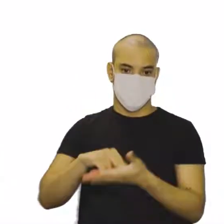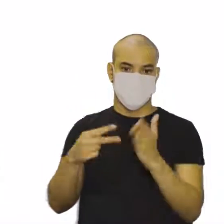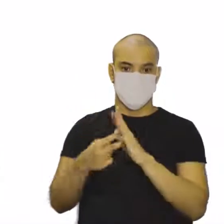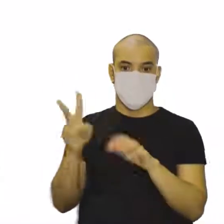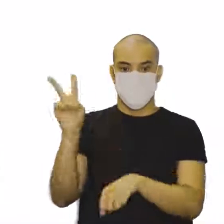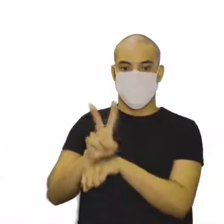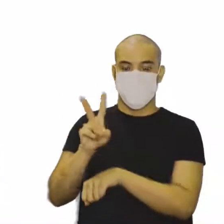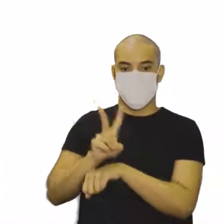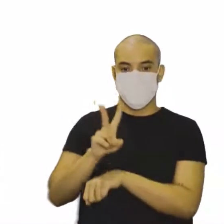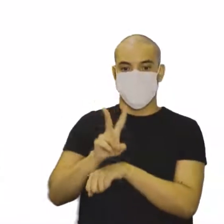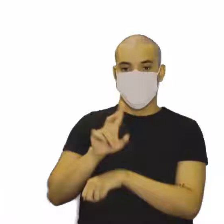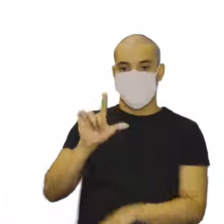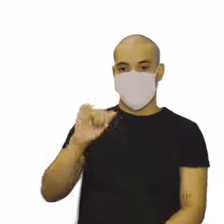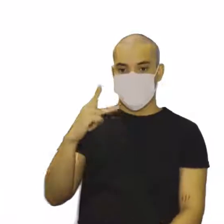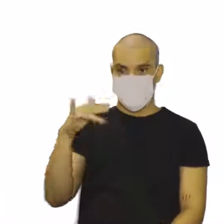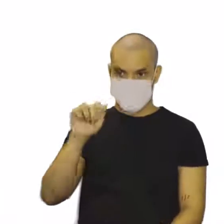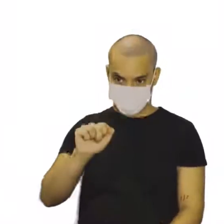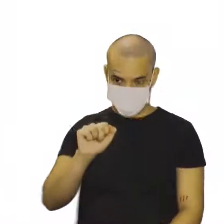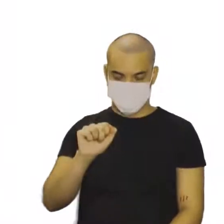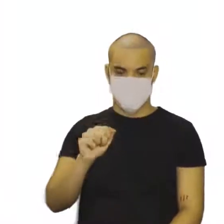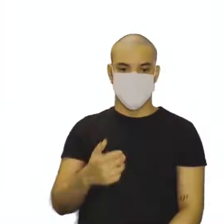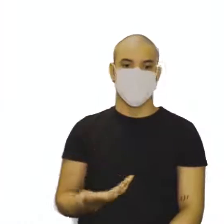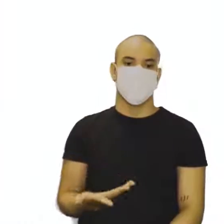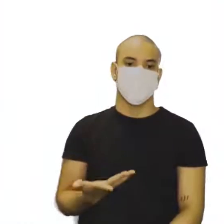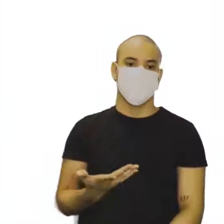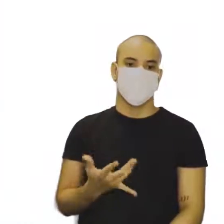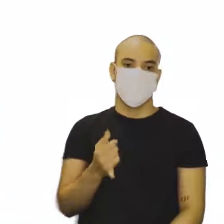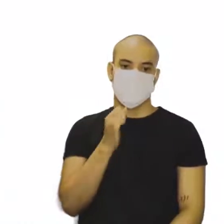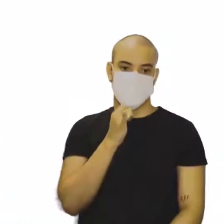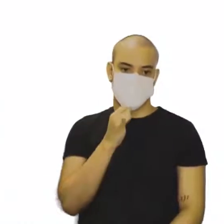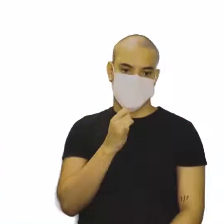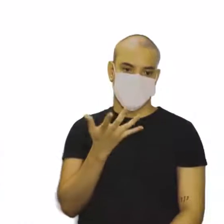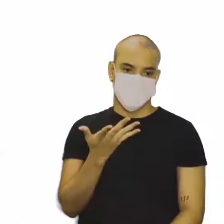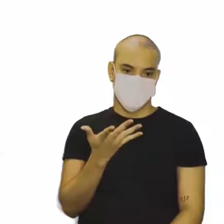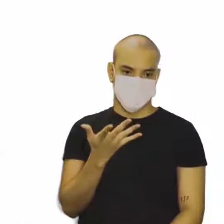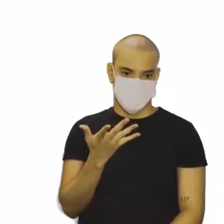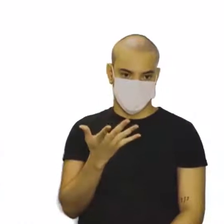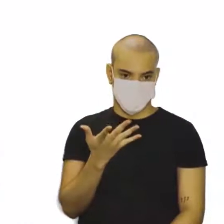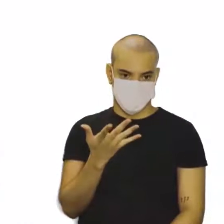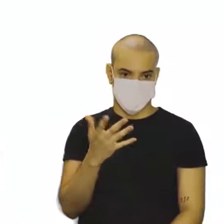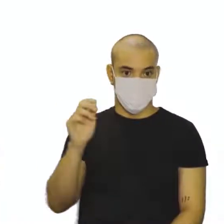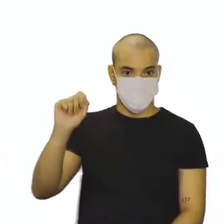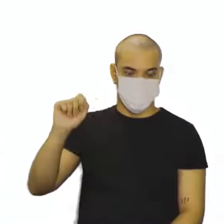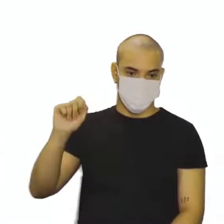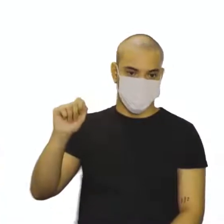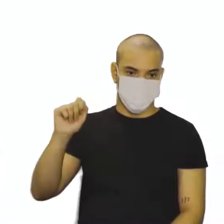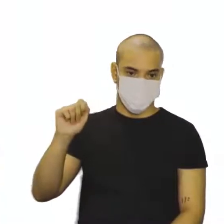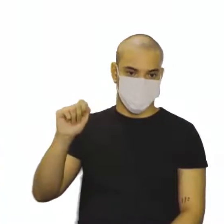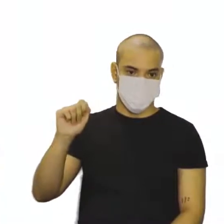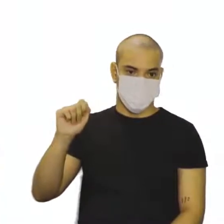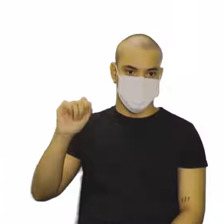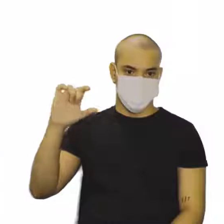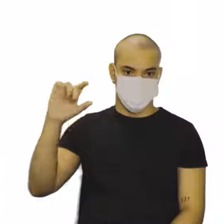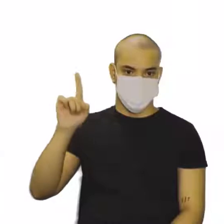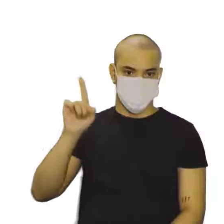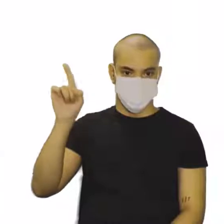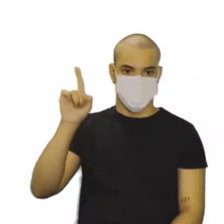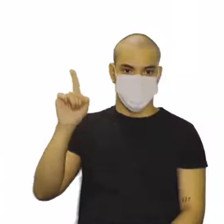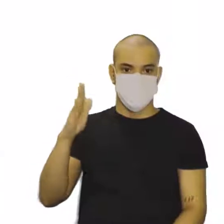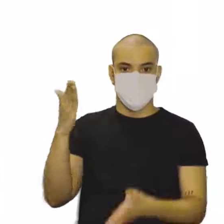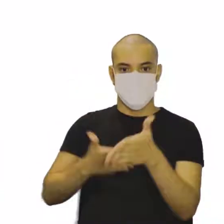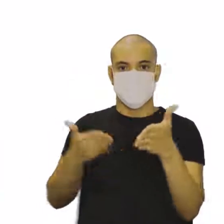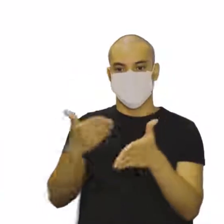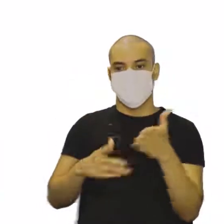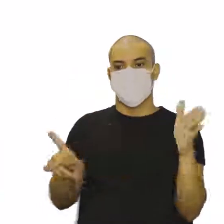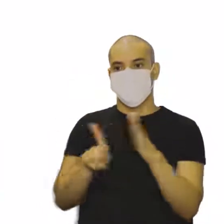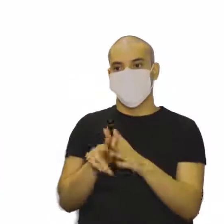é proteção de linha, ok? E aqui, por exemplo, representado por A, Azinho, é um limitador